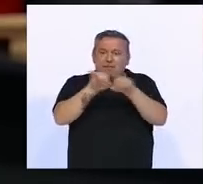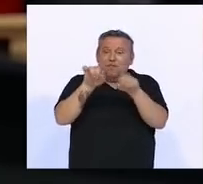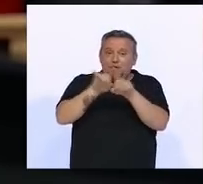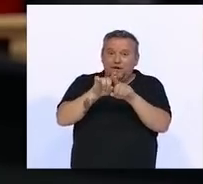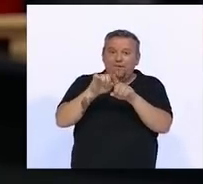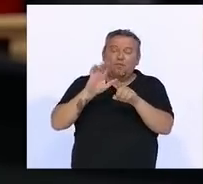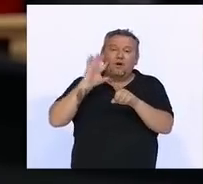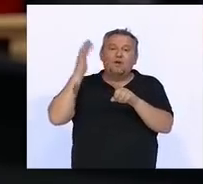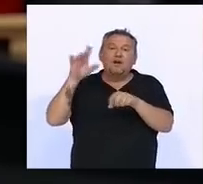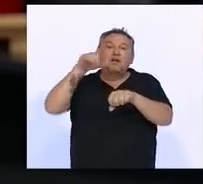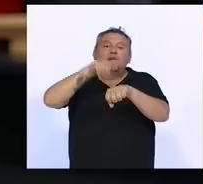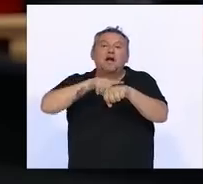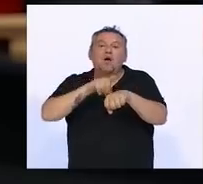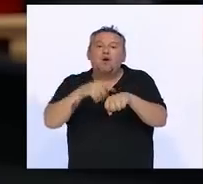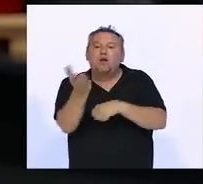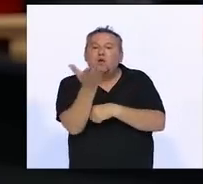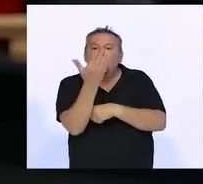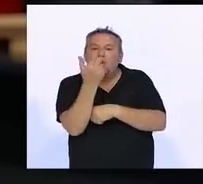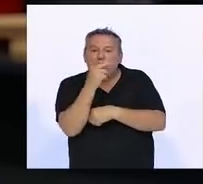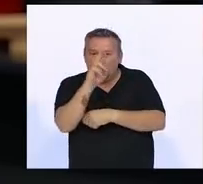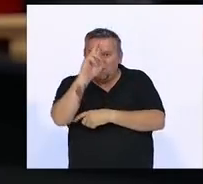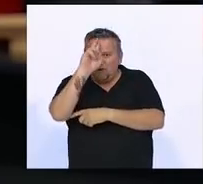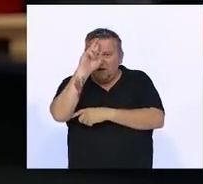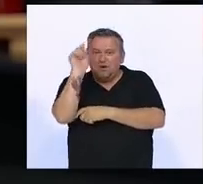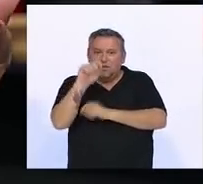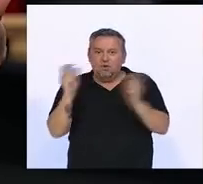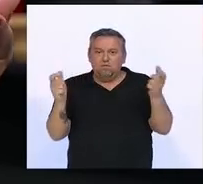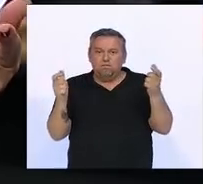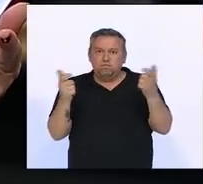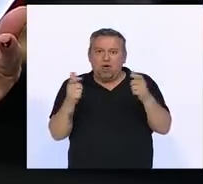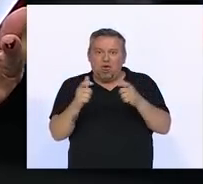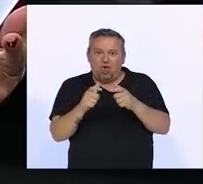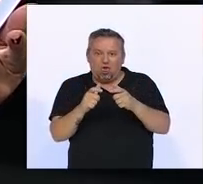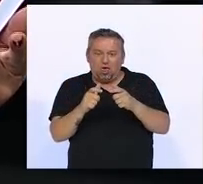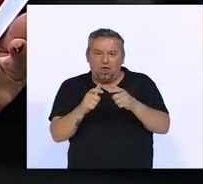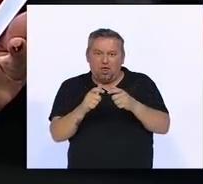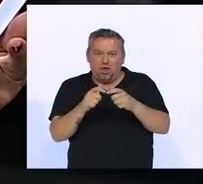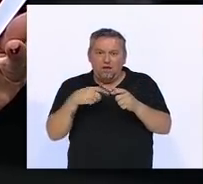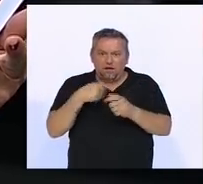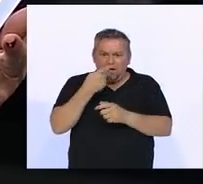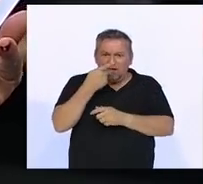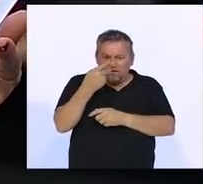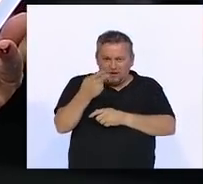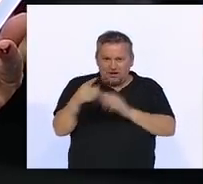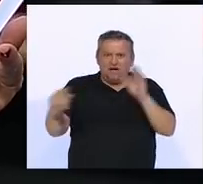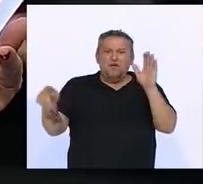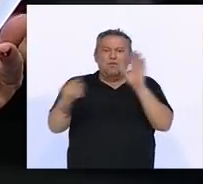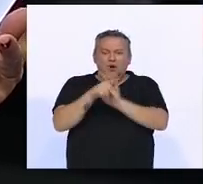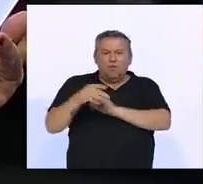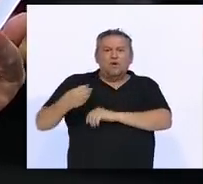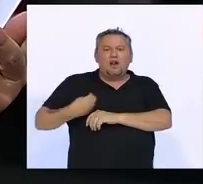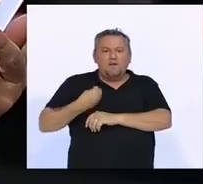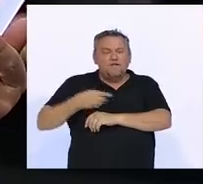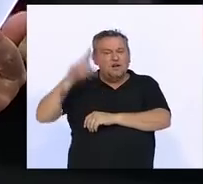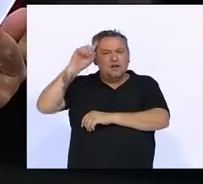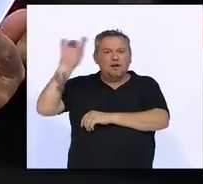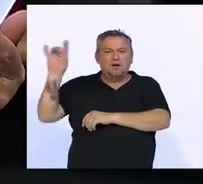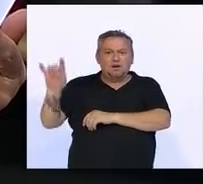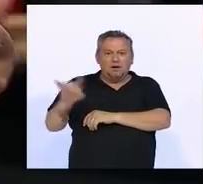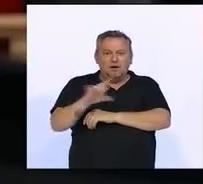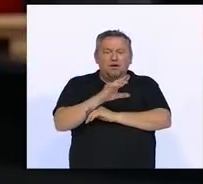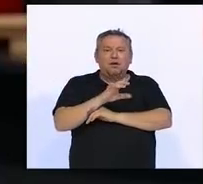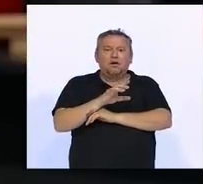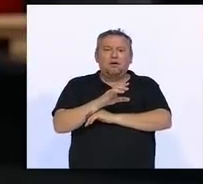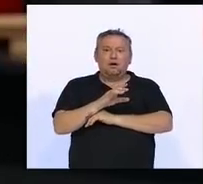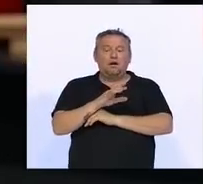hora do almoço que pode ser reduzida. E eu dei exemplos práticos da vida diária na época, a época da